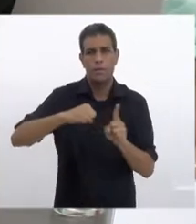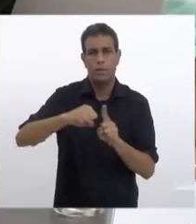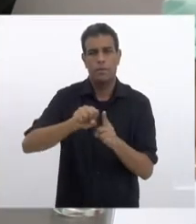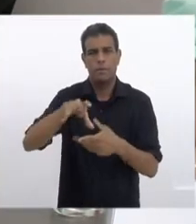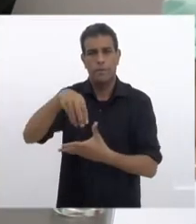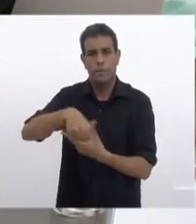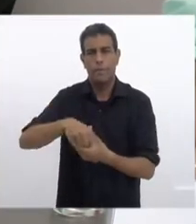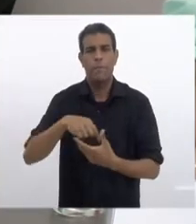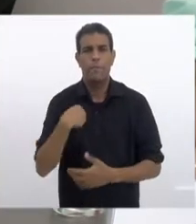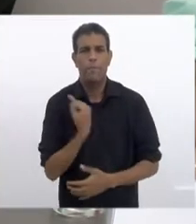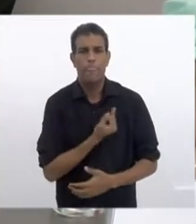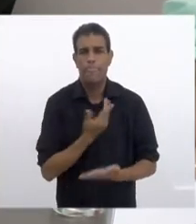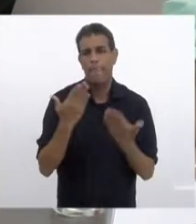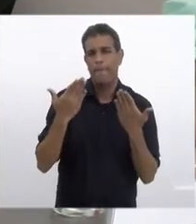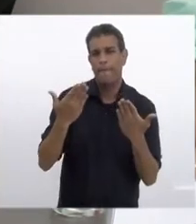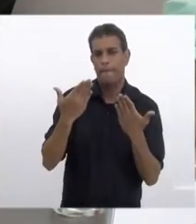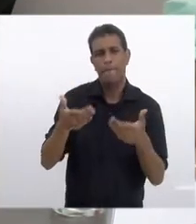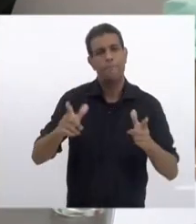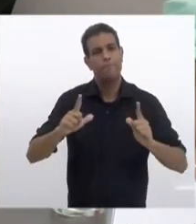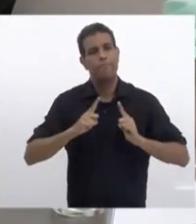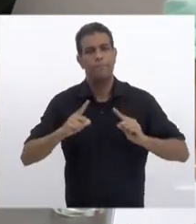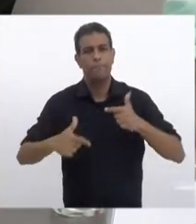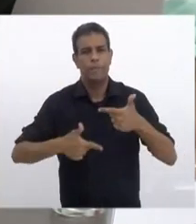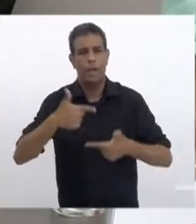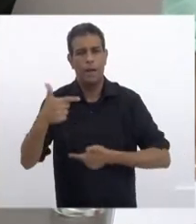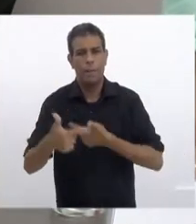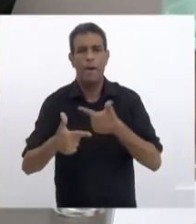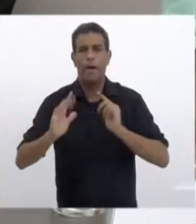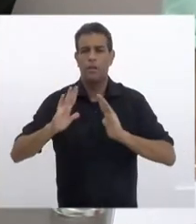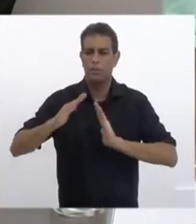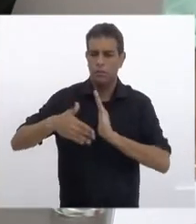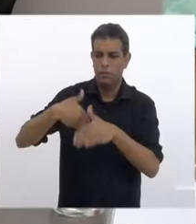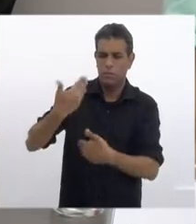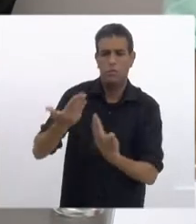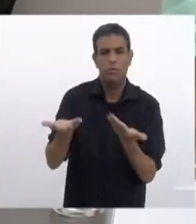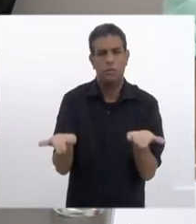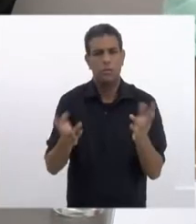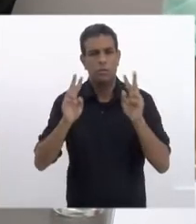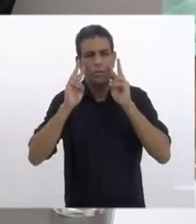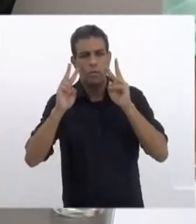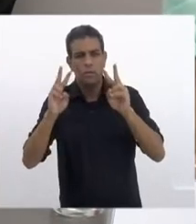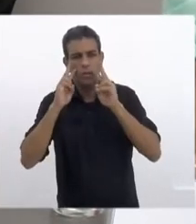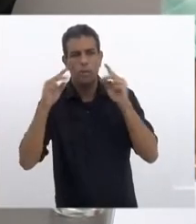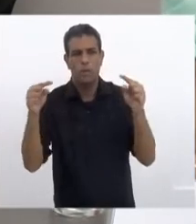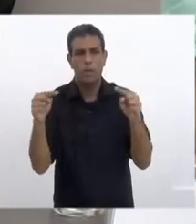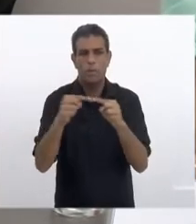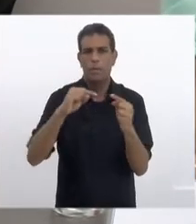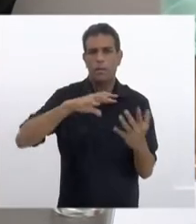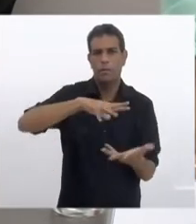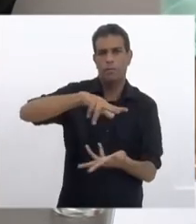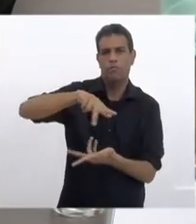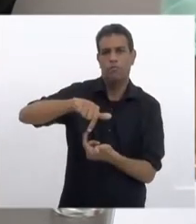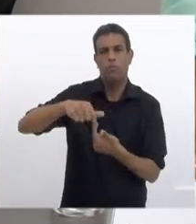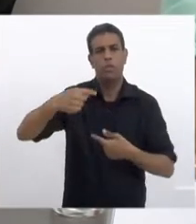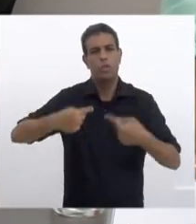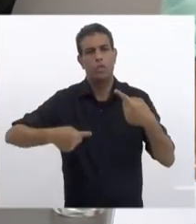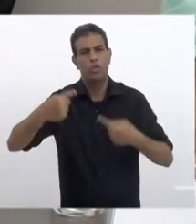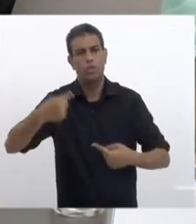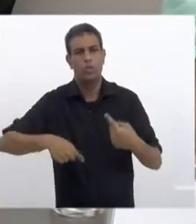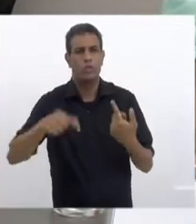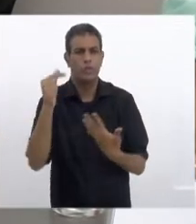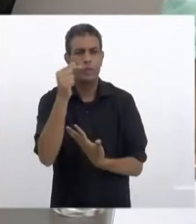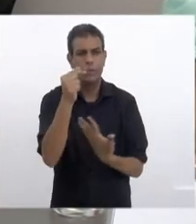território. Então a gente tem um trabalho que vem sendo desenvolvido nessa perspectiva mundial que discute